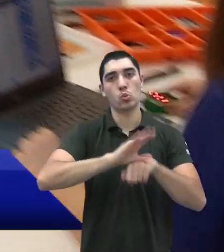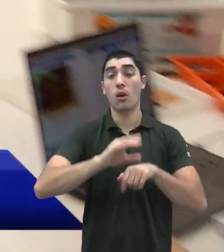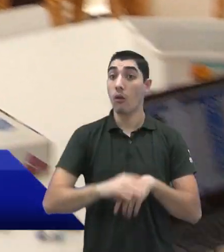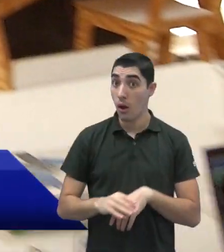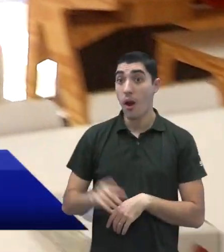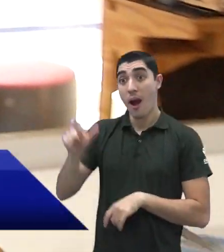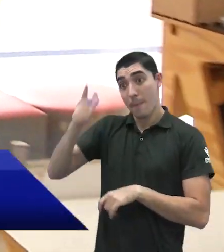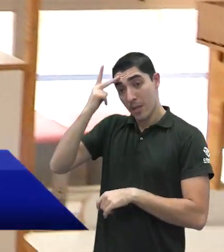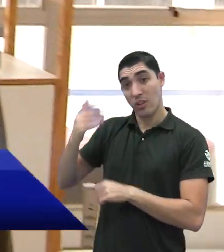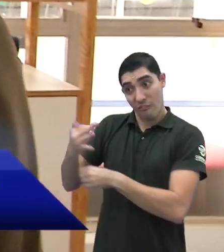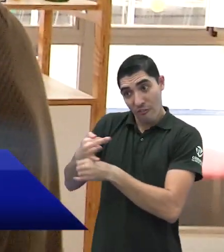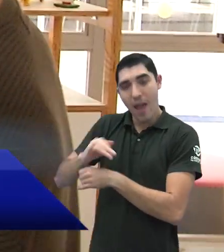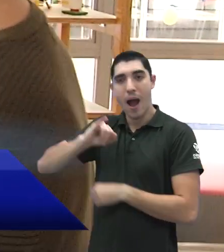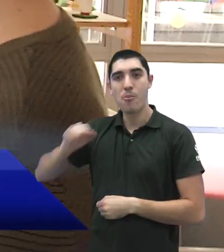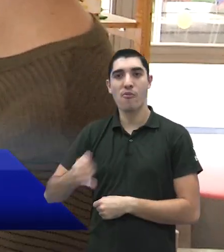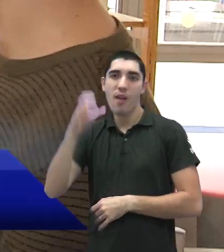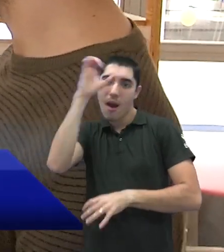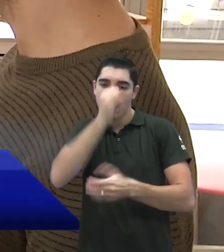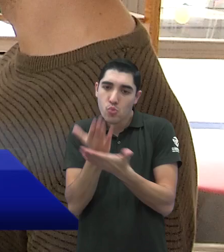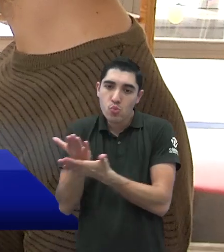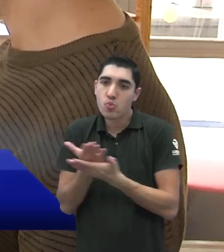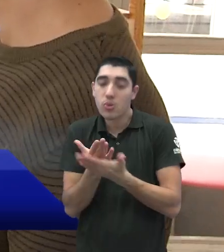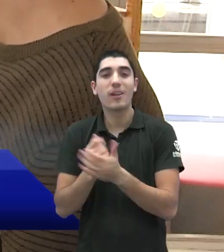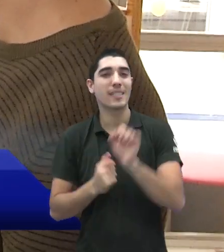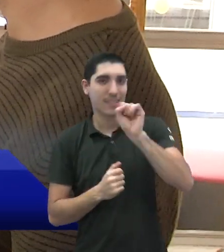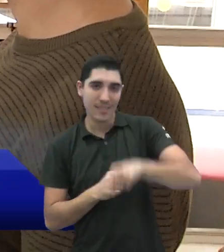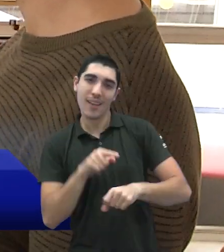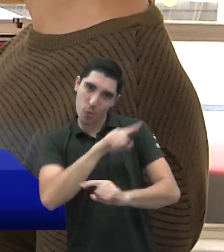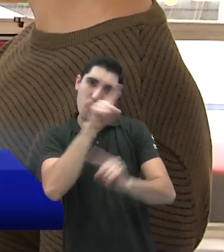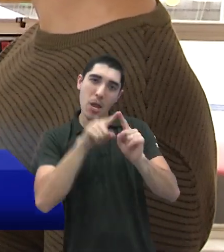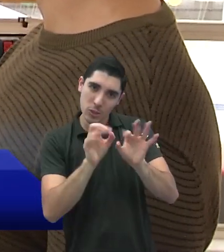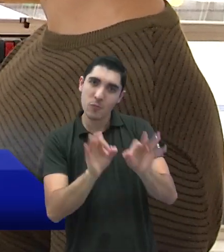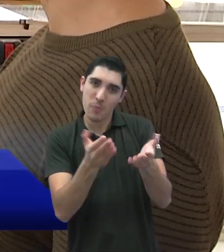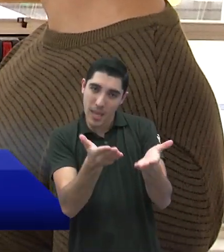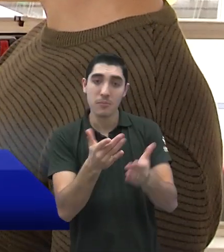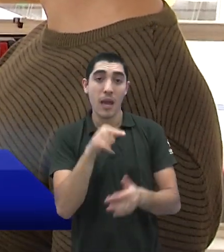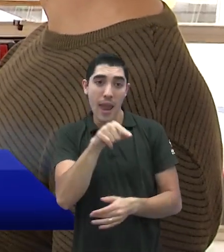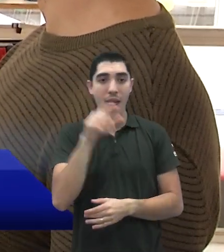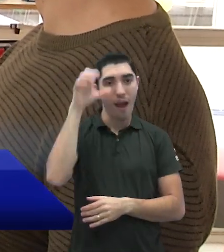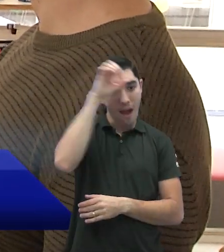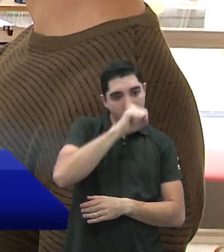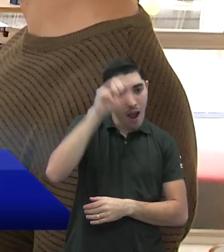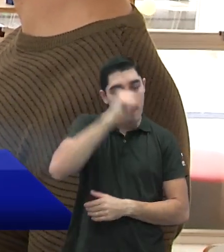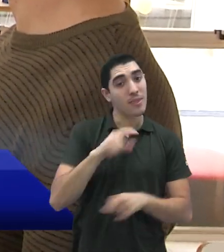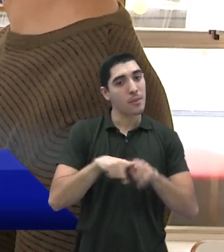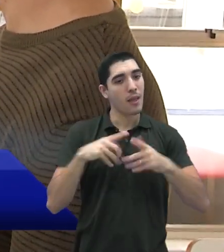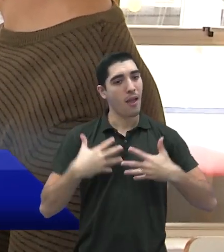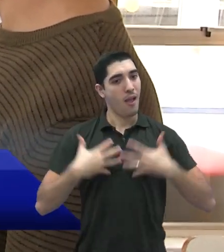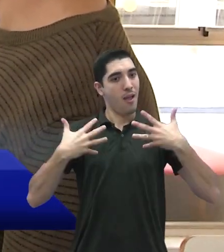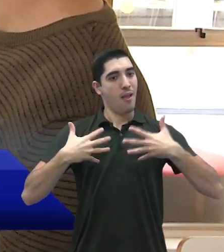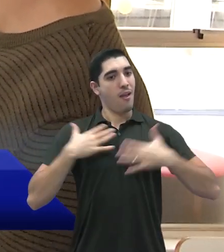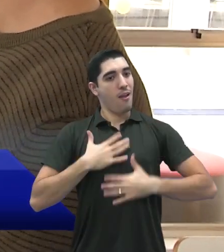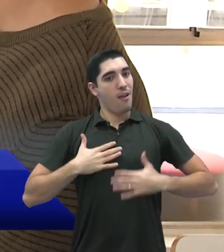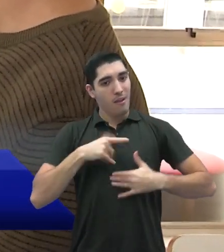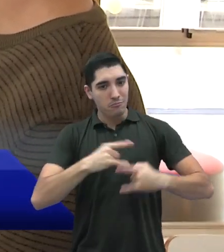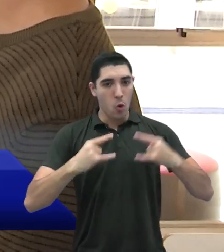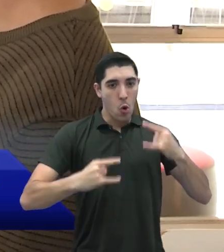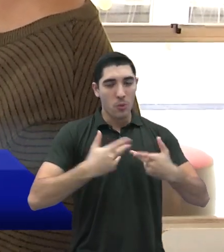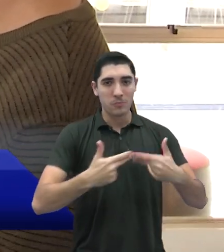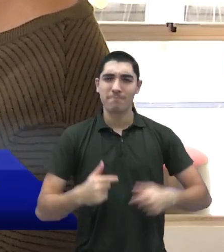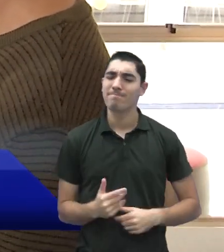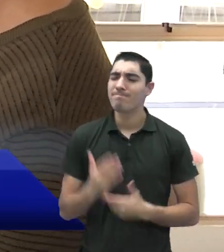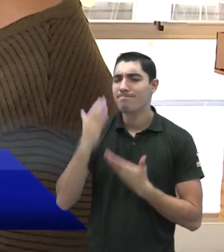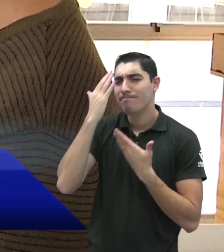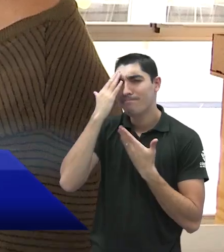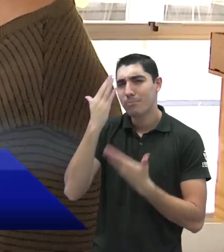que pode, de repente, até aproveitar as férias aí, né, para aprender. Sim, essa é a ideia, né? Ele está ali nas férias aprendendo e se divertindo um pouco com